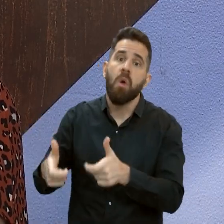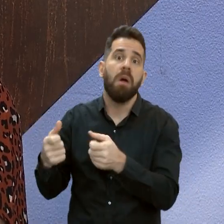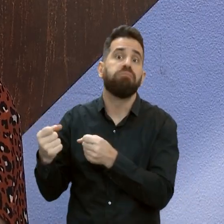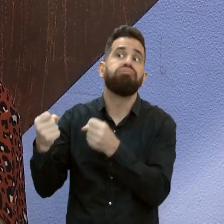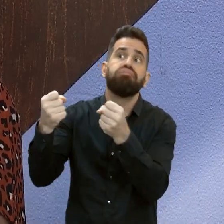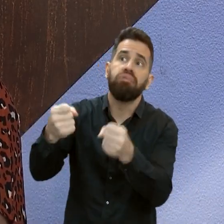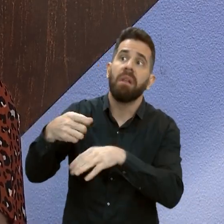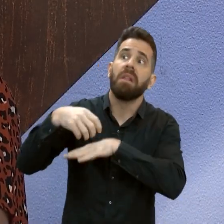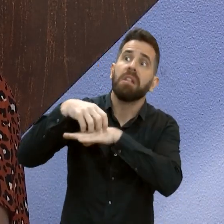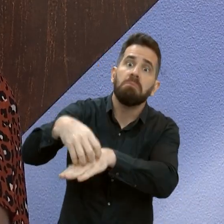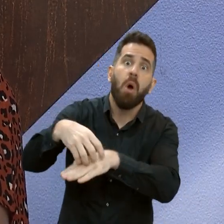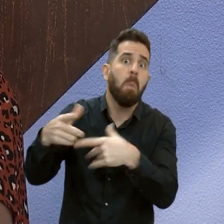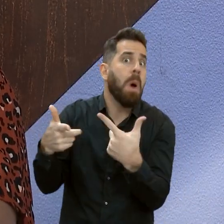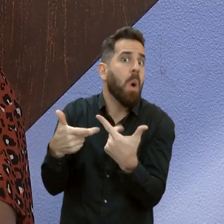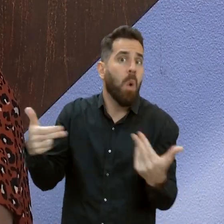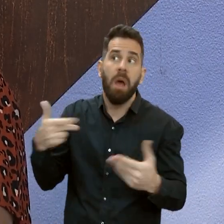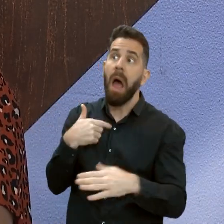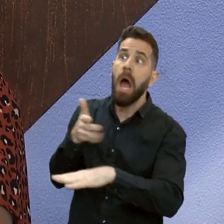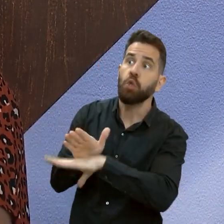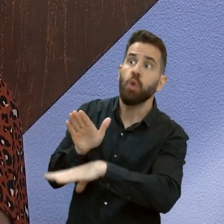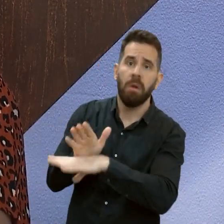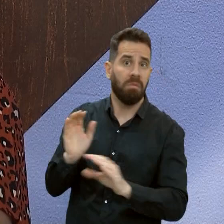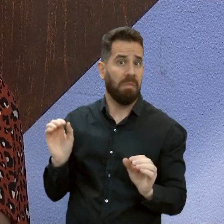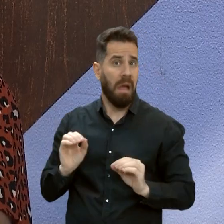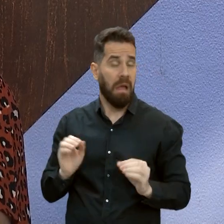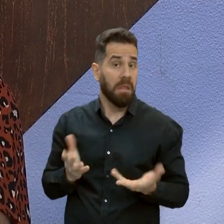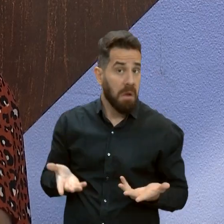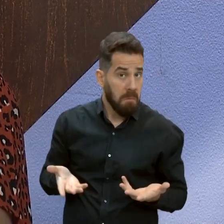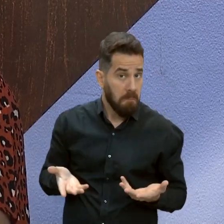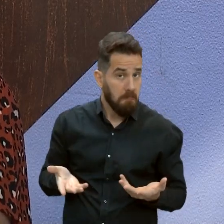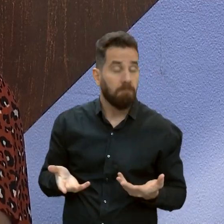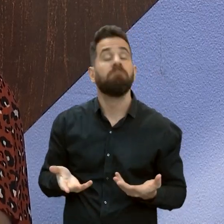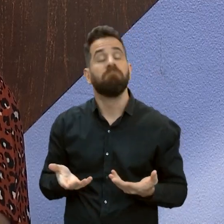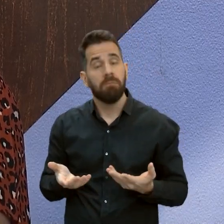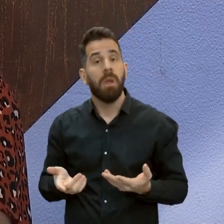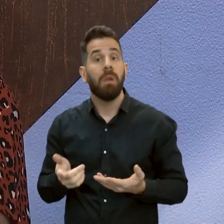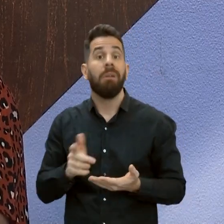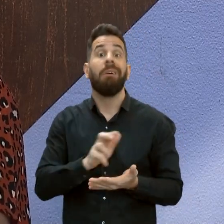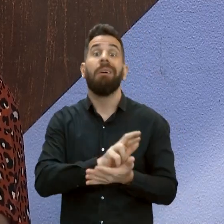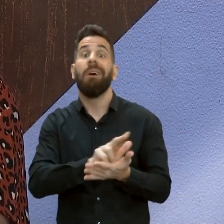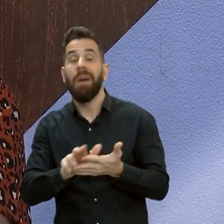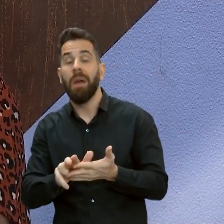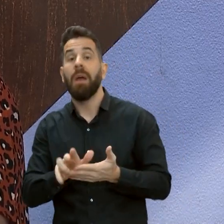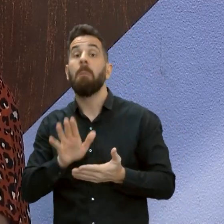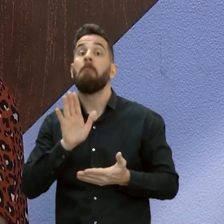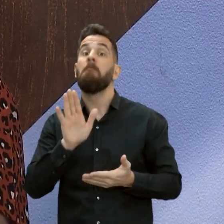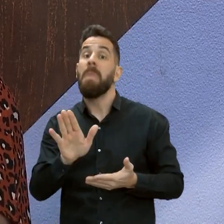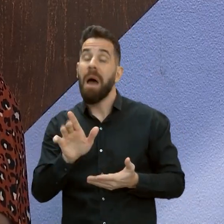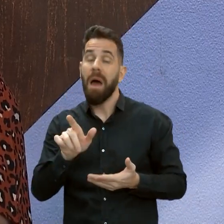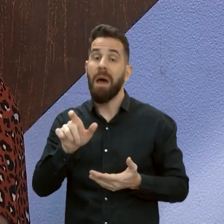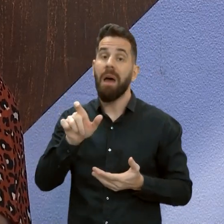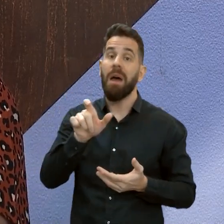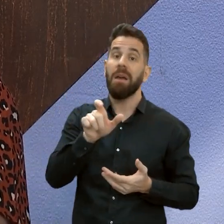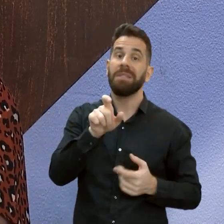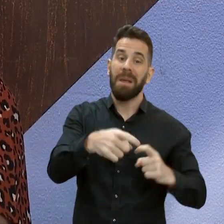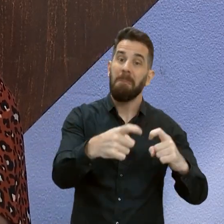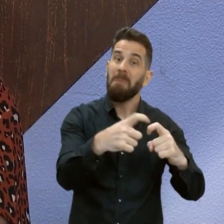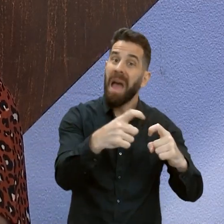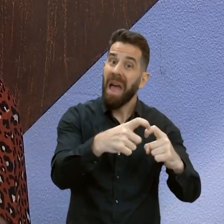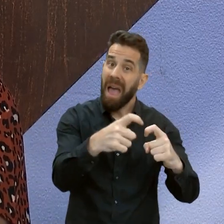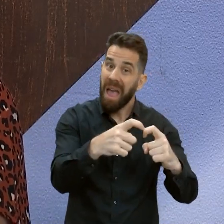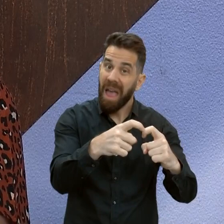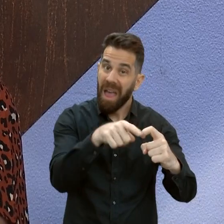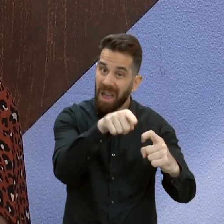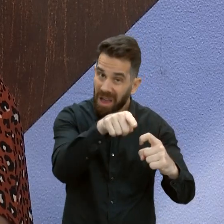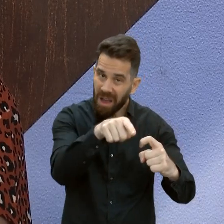de ninguém. Só que a pessoa com deficiência, ela vai ter os campos que o médico vai elencar para a gente, onde